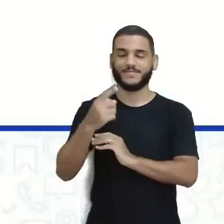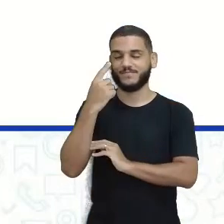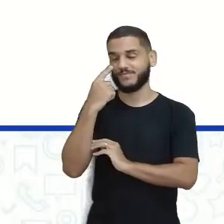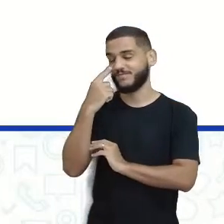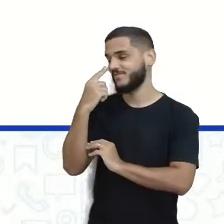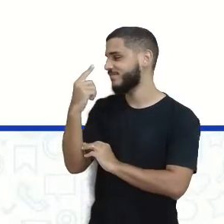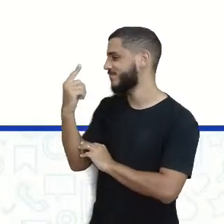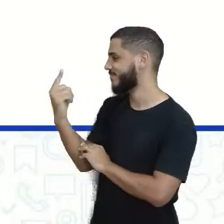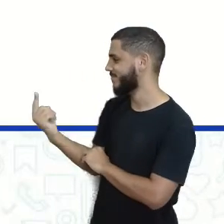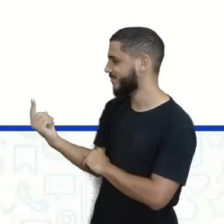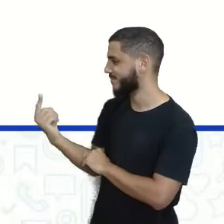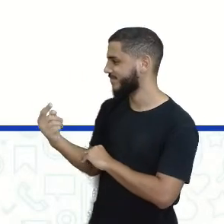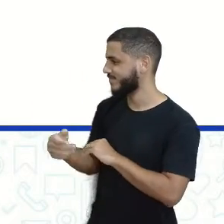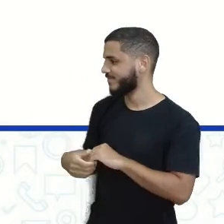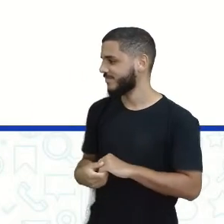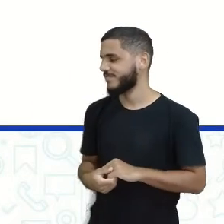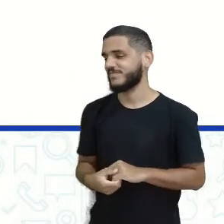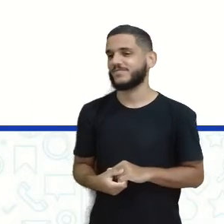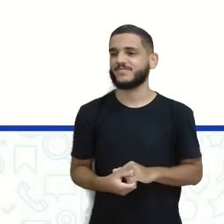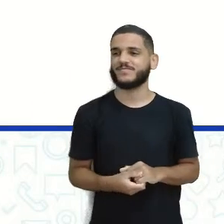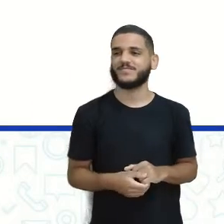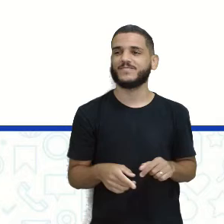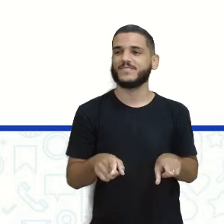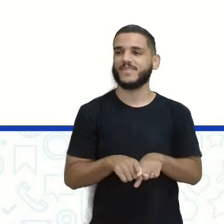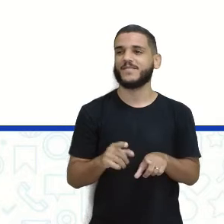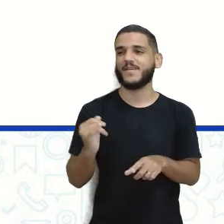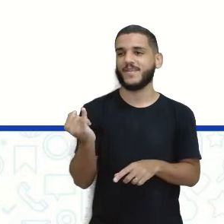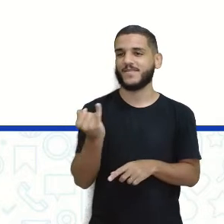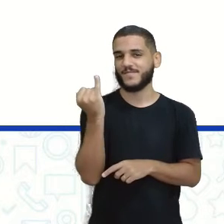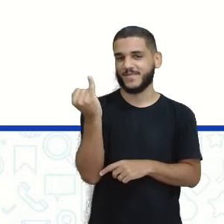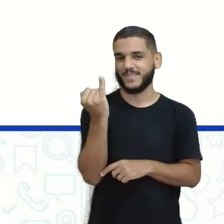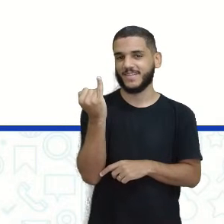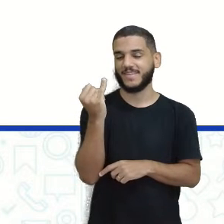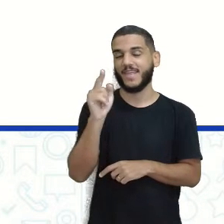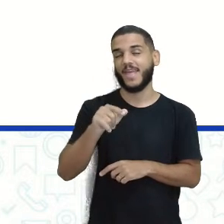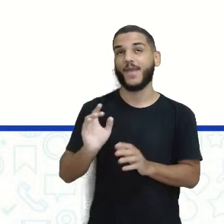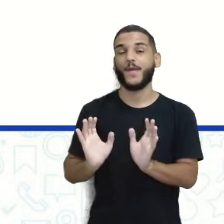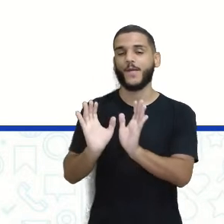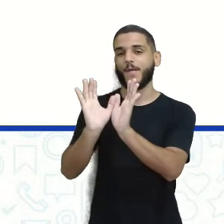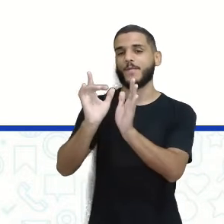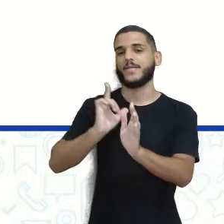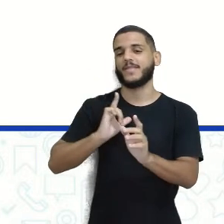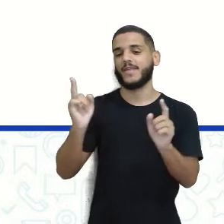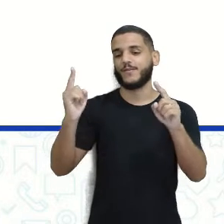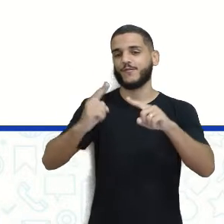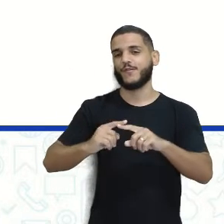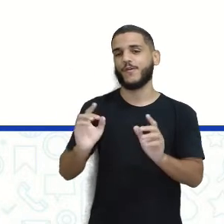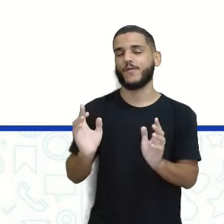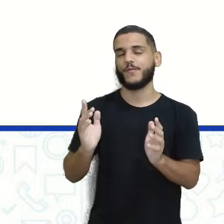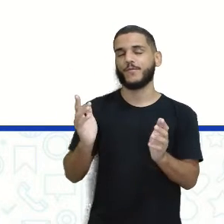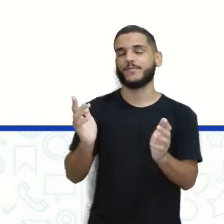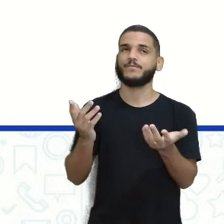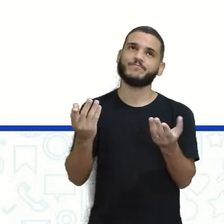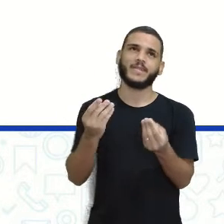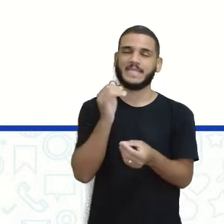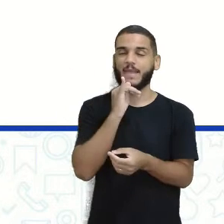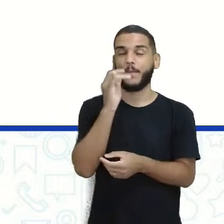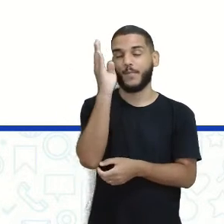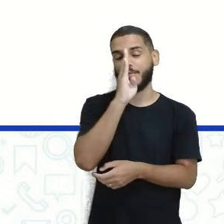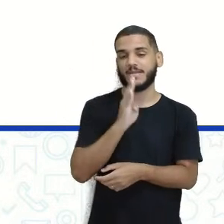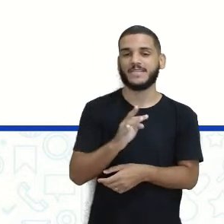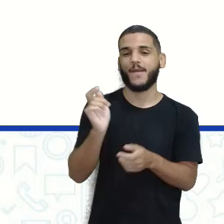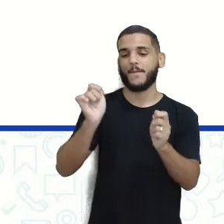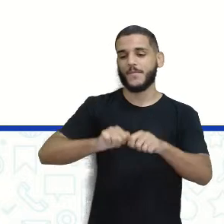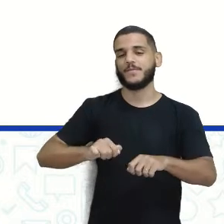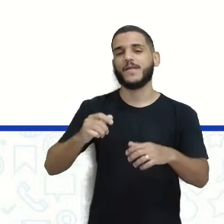favor. Vamos lá. Uma coisa que é importante, que nesse momento a gente está vivendo é a Copa, né? Tem jogo do Brasil, então a gente pode matematicamente calcular de uma